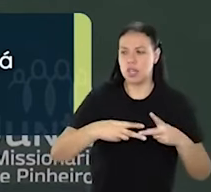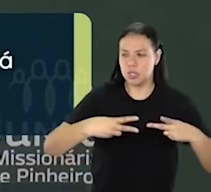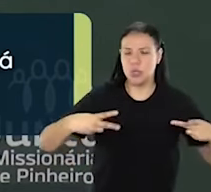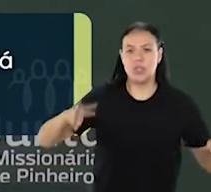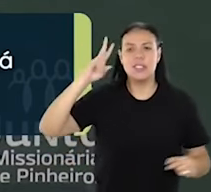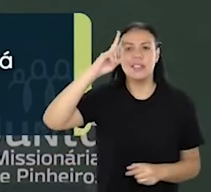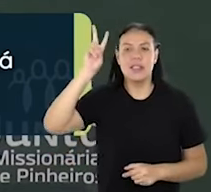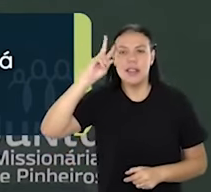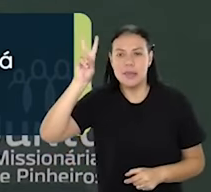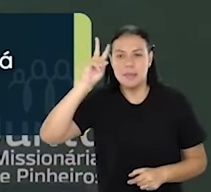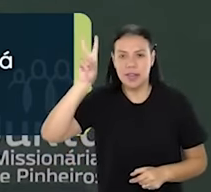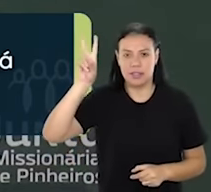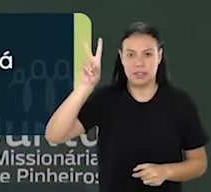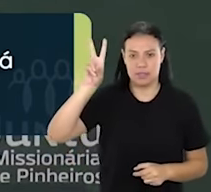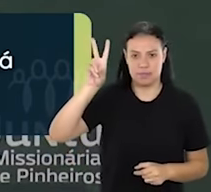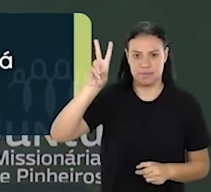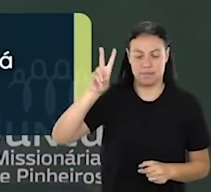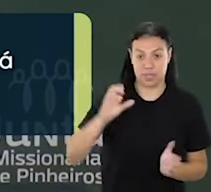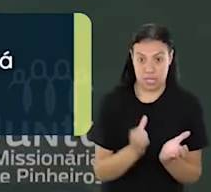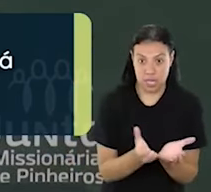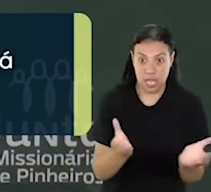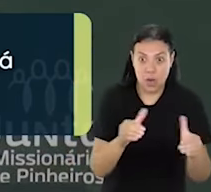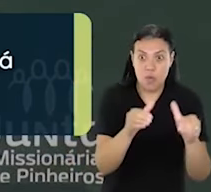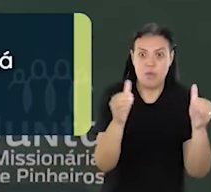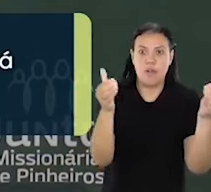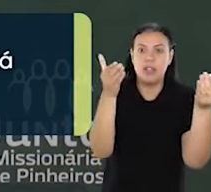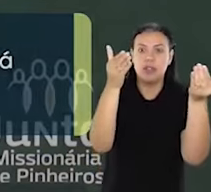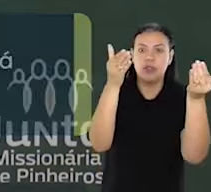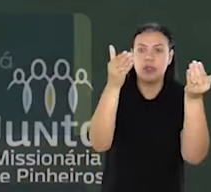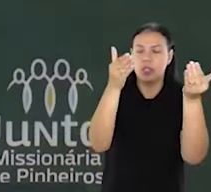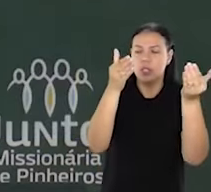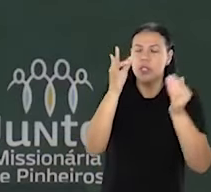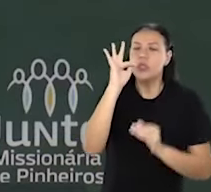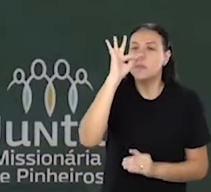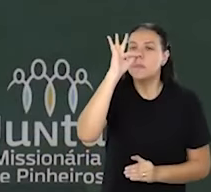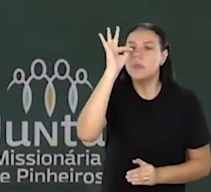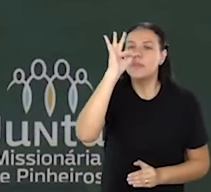Vaso de alabastro. Eu quero tratar deste assunto.